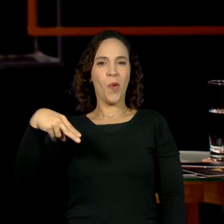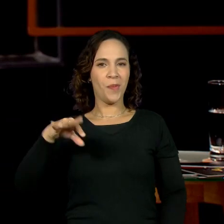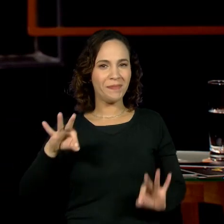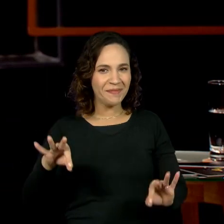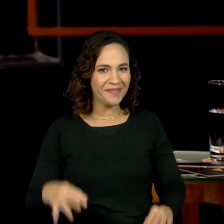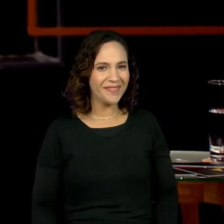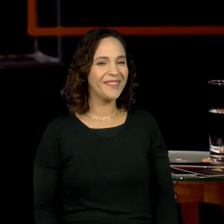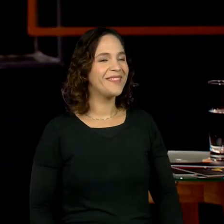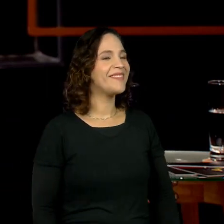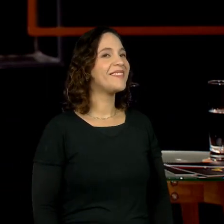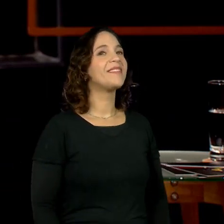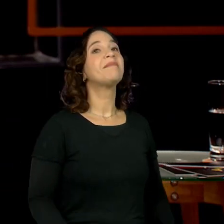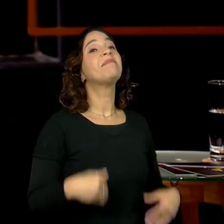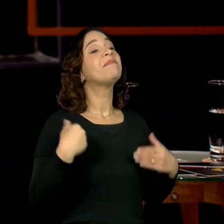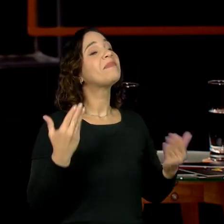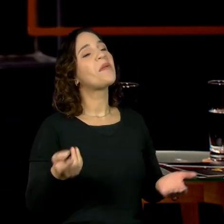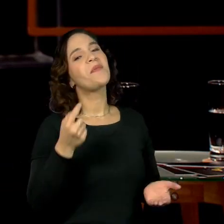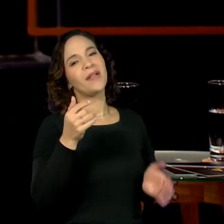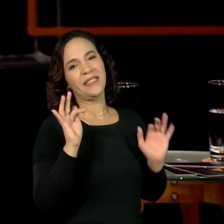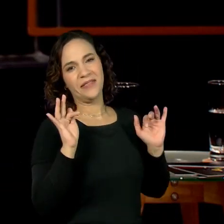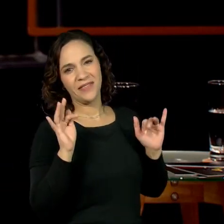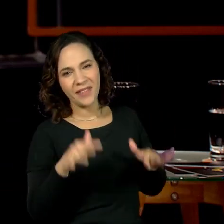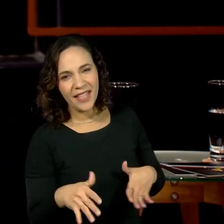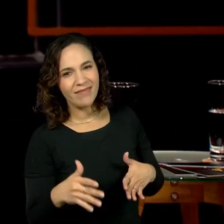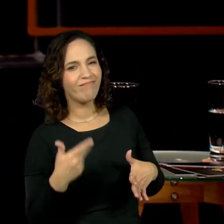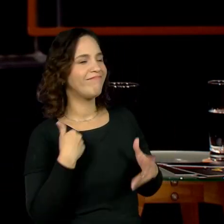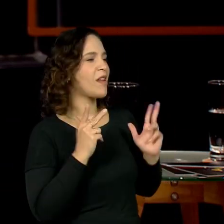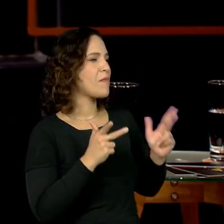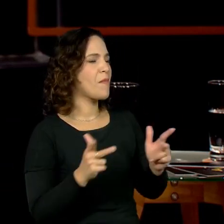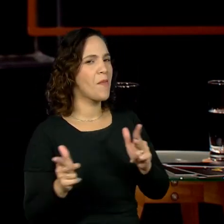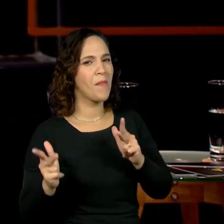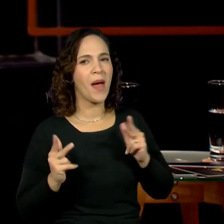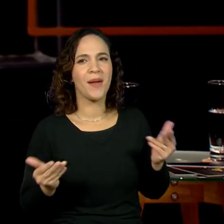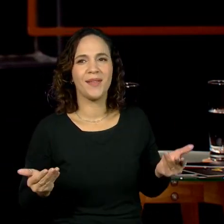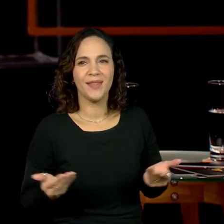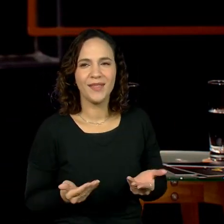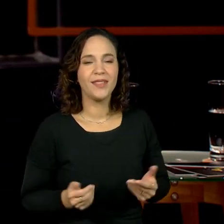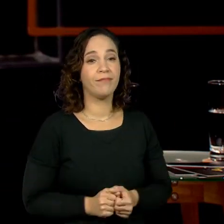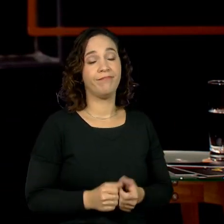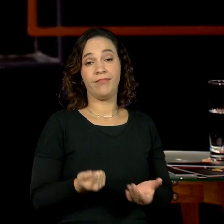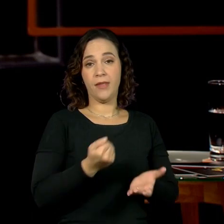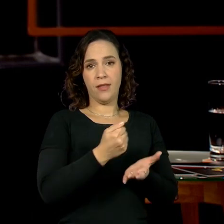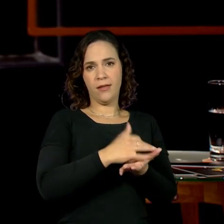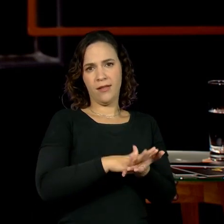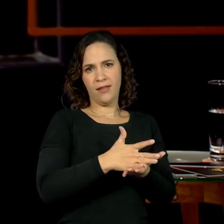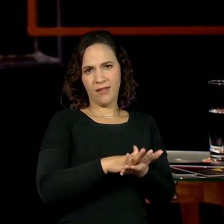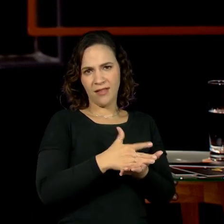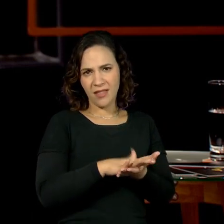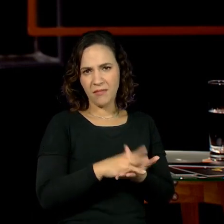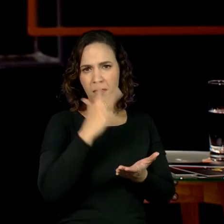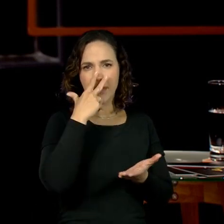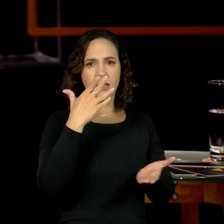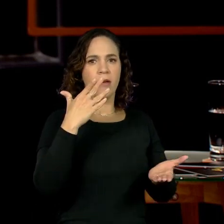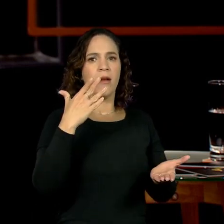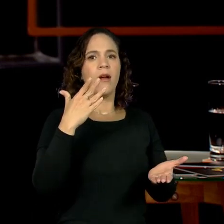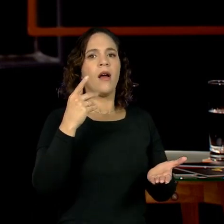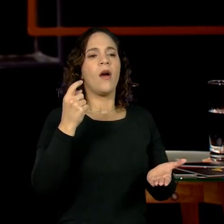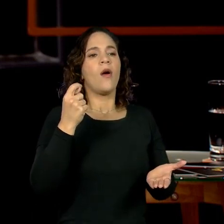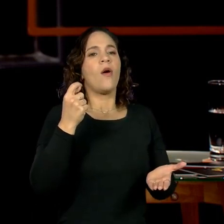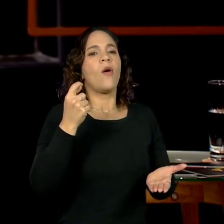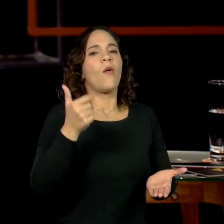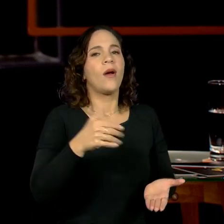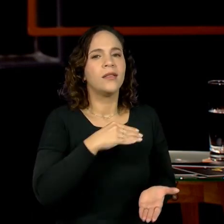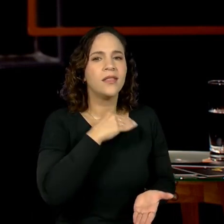Moisés, para a gente finalizar esse bate-papo, esse nosso programa de hoje, o samba agoniza, mas não morre, como cantou o